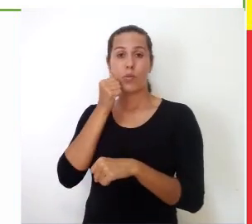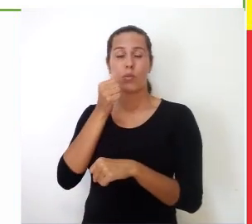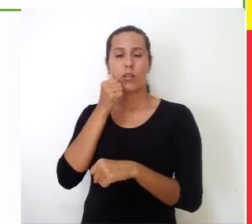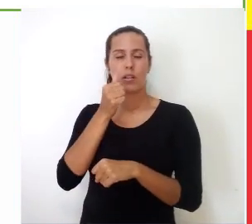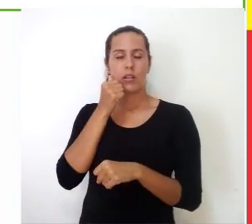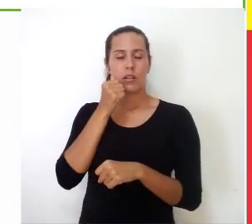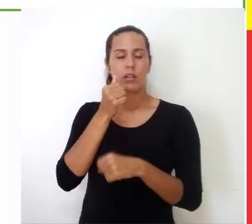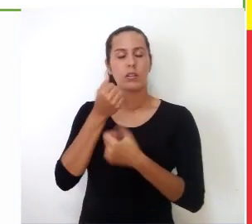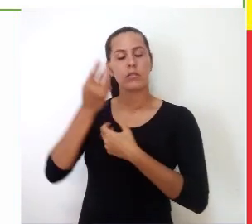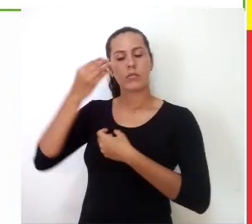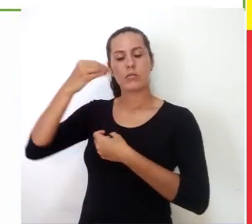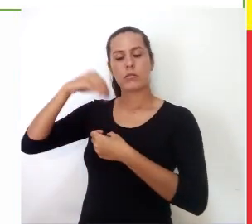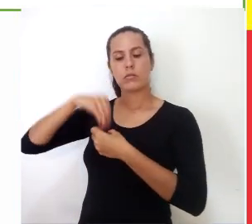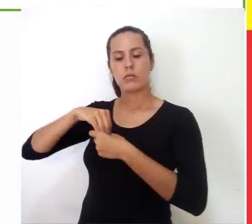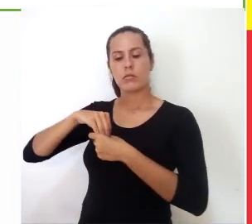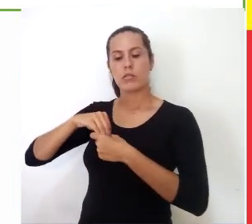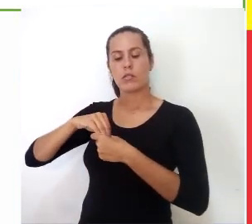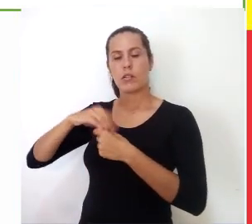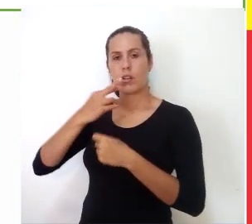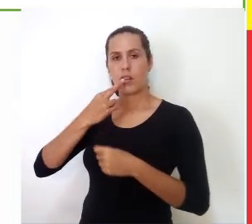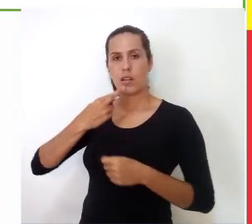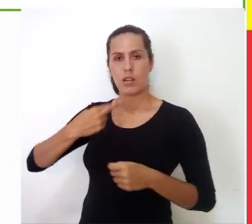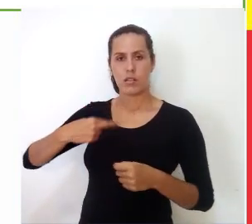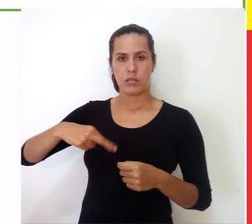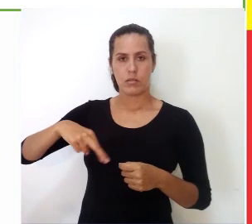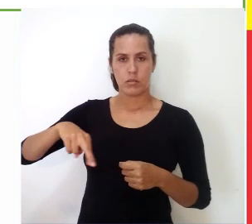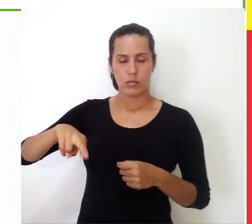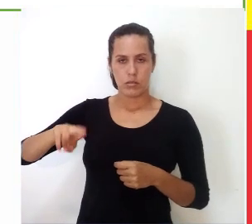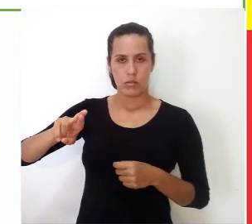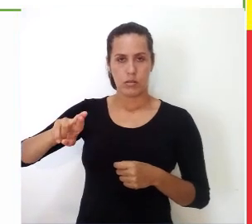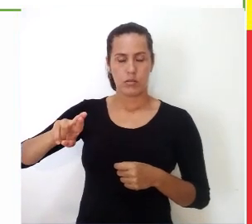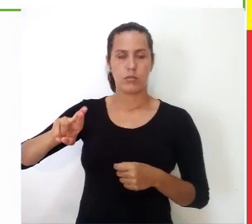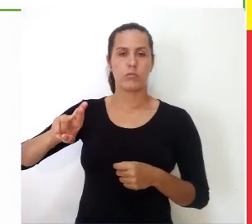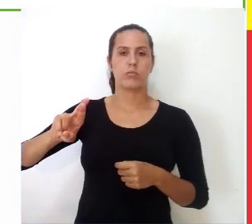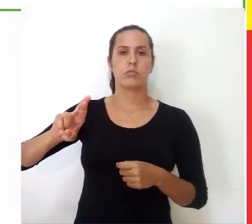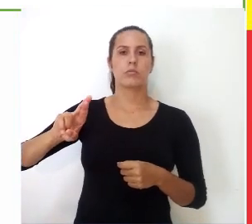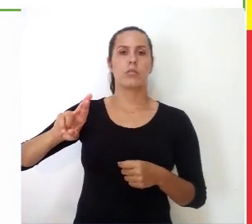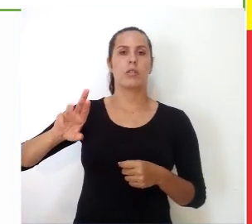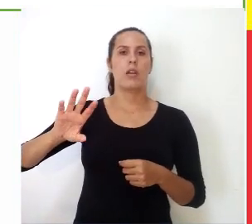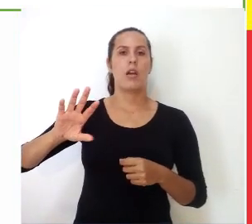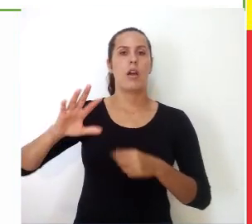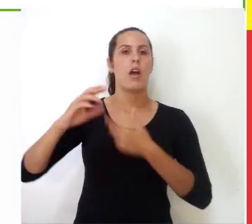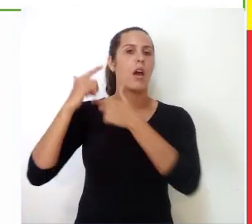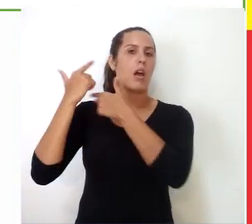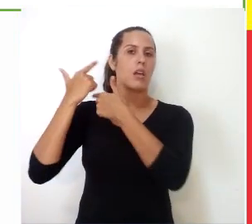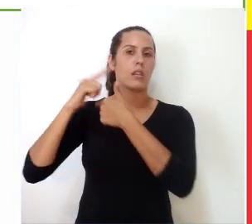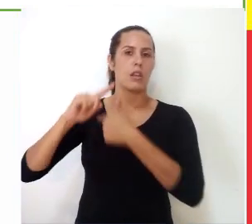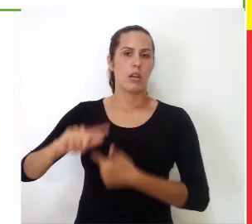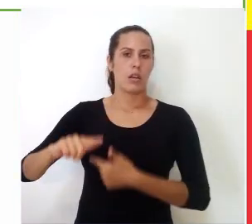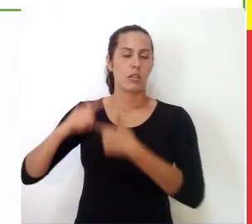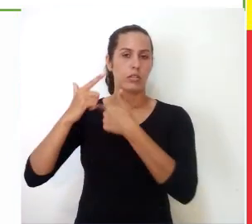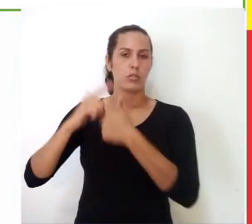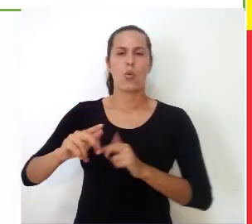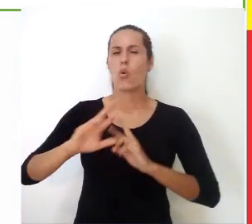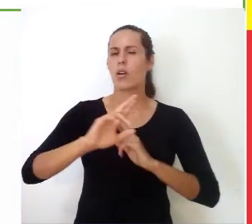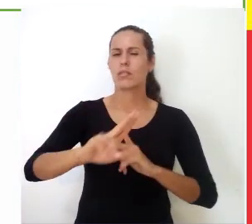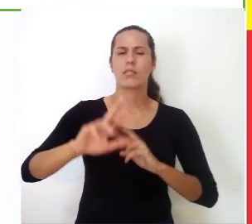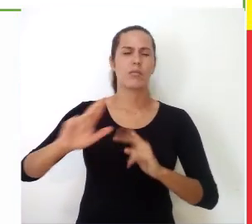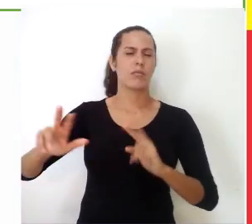essas mulheres professam, certo? Religiões, tradições religiosas diferentes,